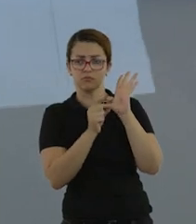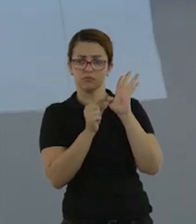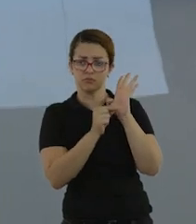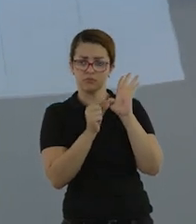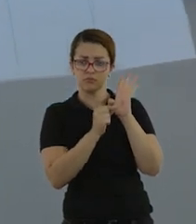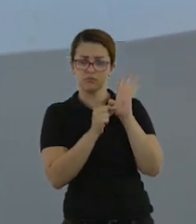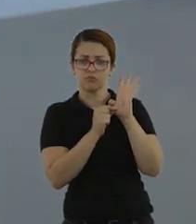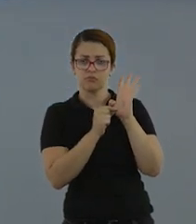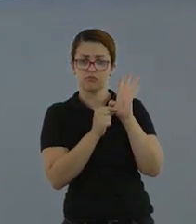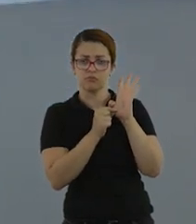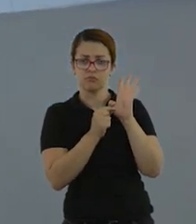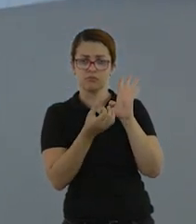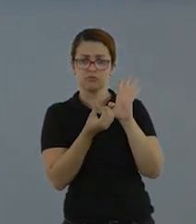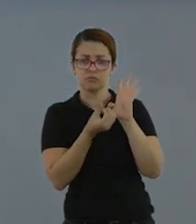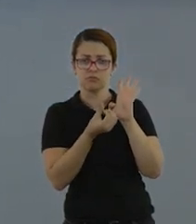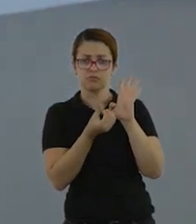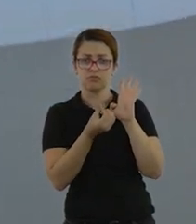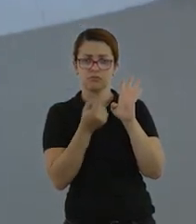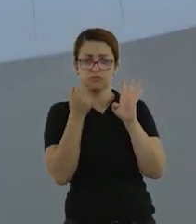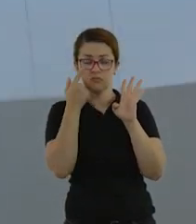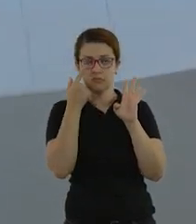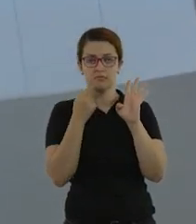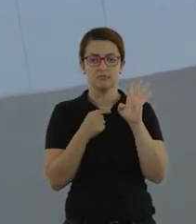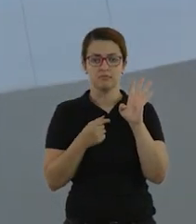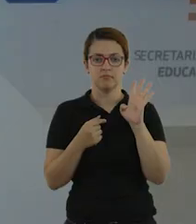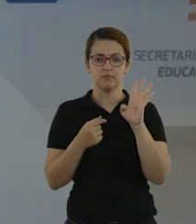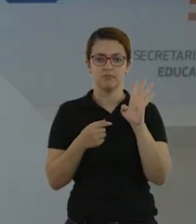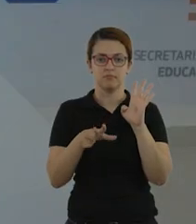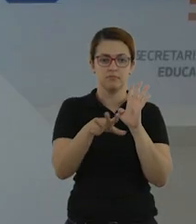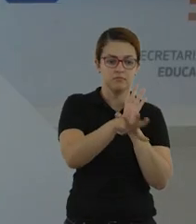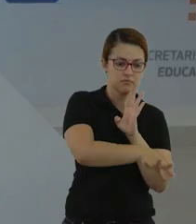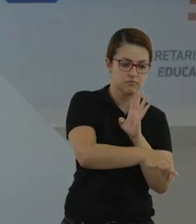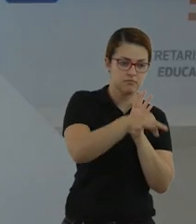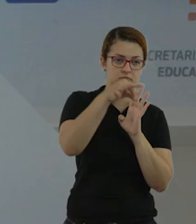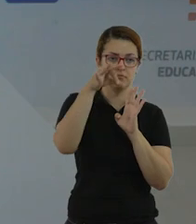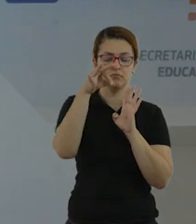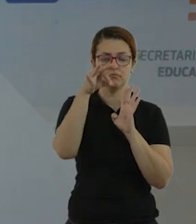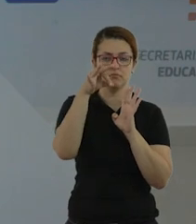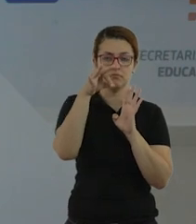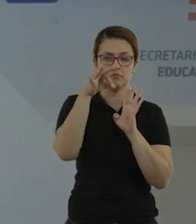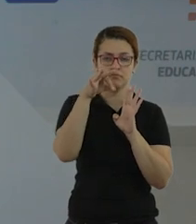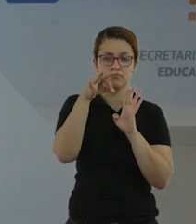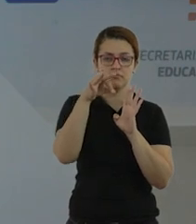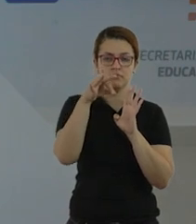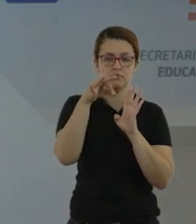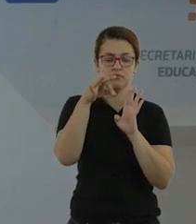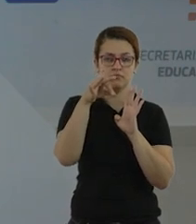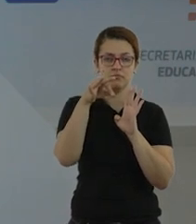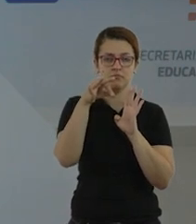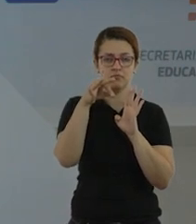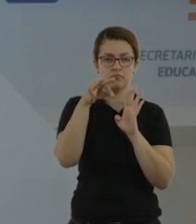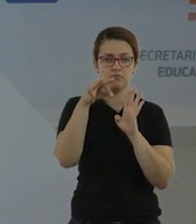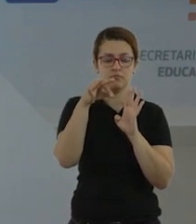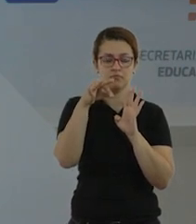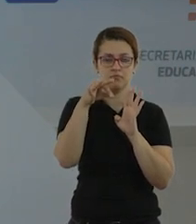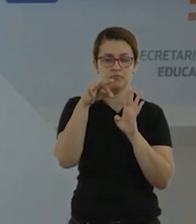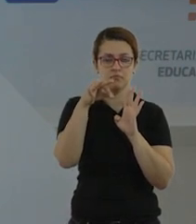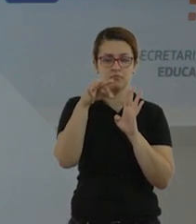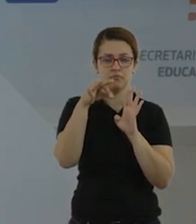ordem, tudo bem? Aí nós vamos lá na segunda jogada. Nós vamos pegar aqui na segunda jogada.